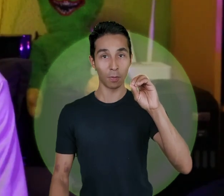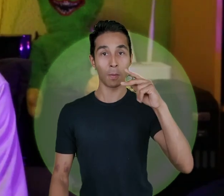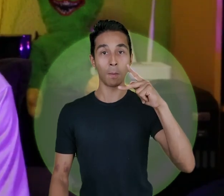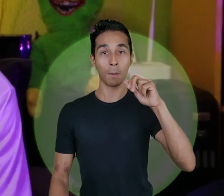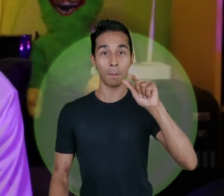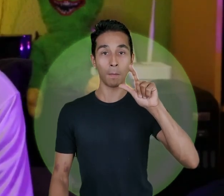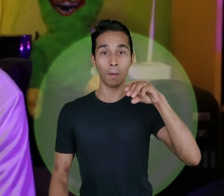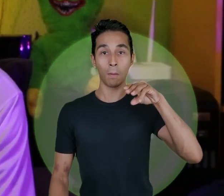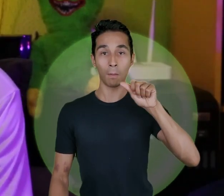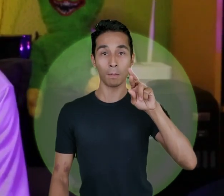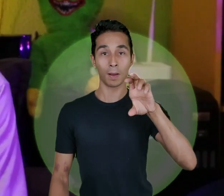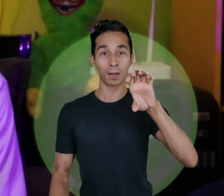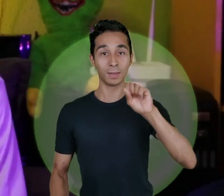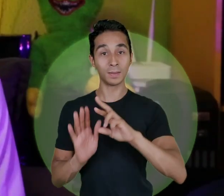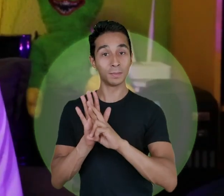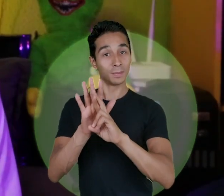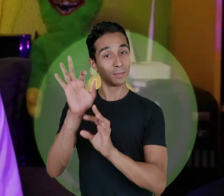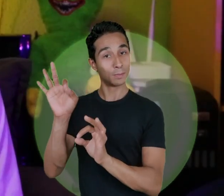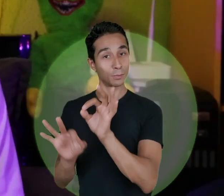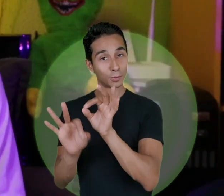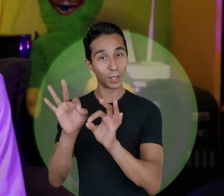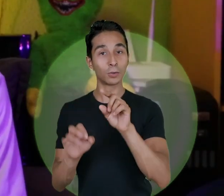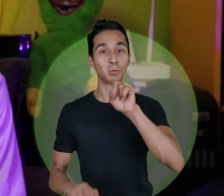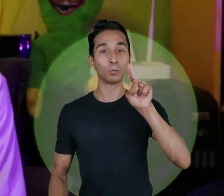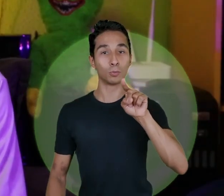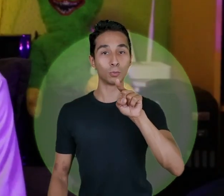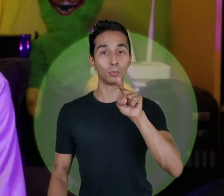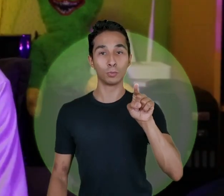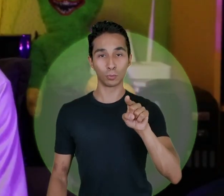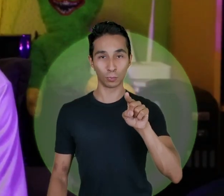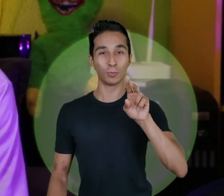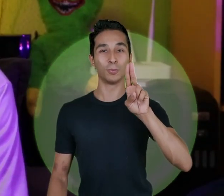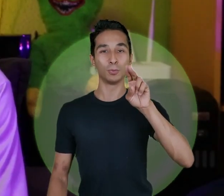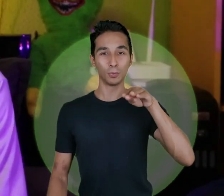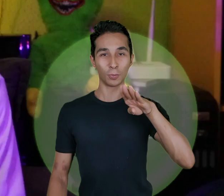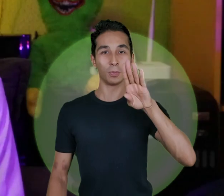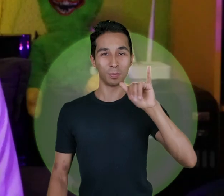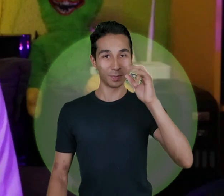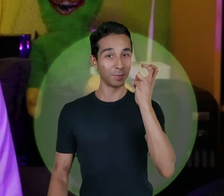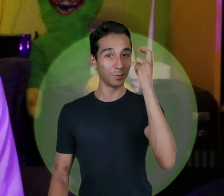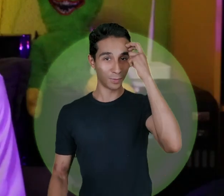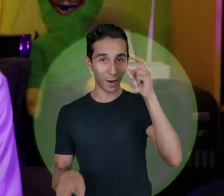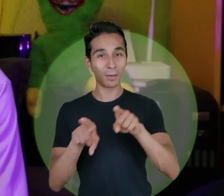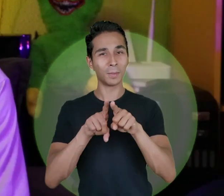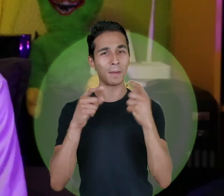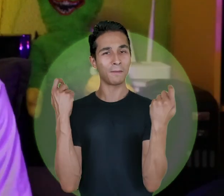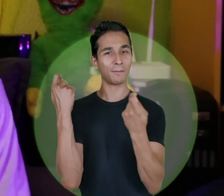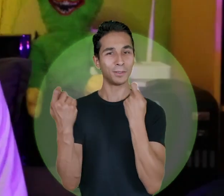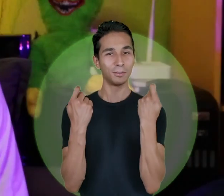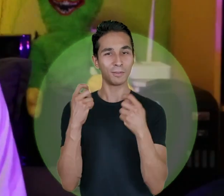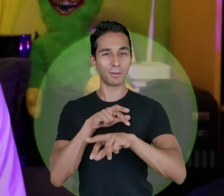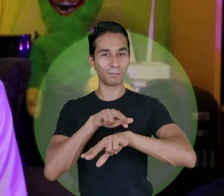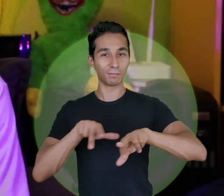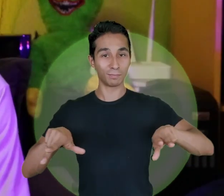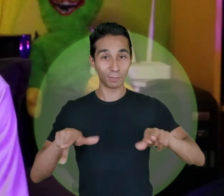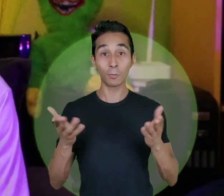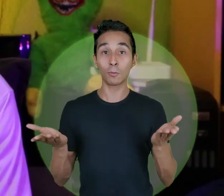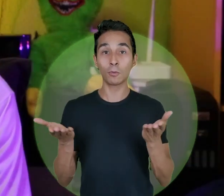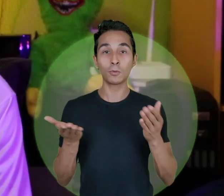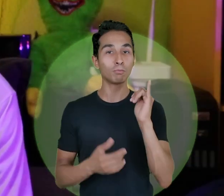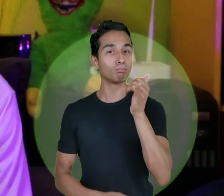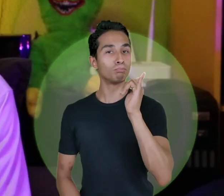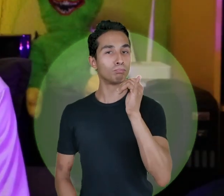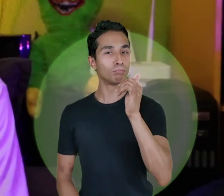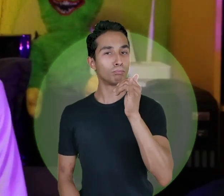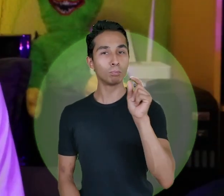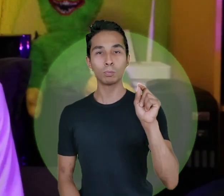projeto Zumbi Cultural e também do Gueto Festival. E a gente vai falar um pouquinho aí dessas vivências, dessa trajetória dentro da